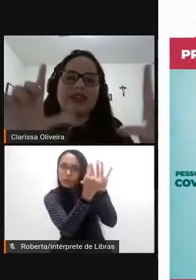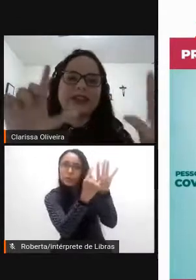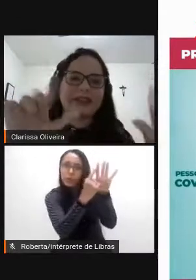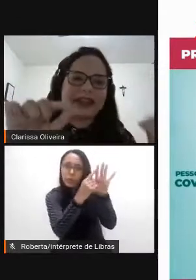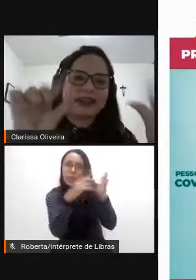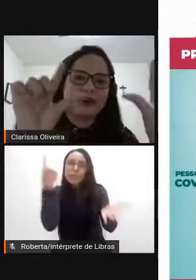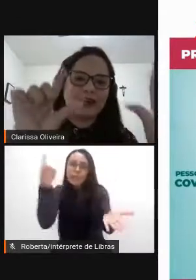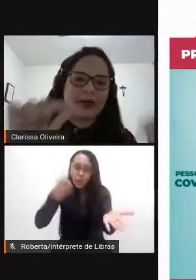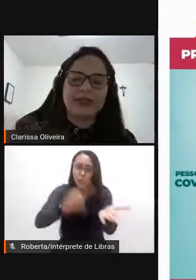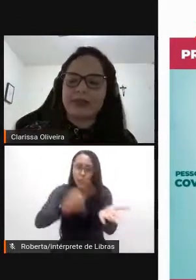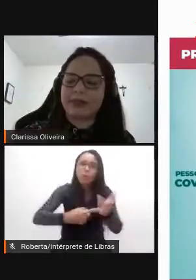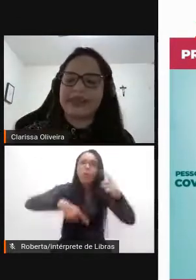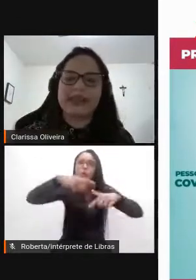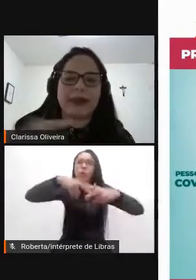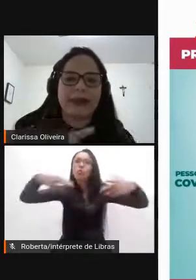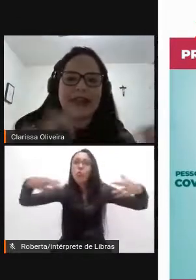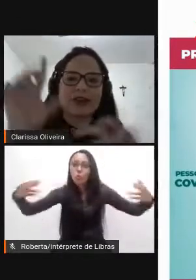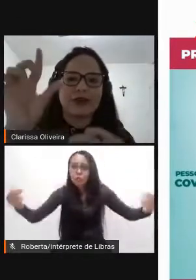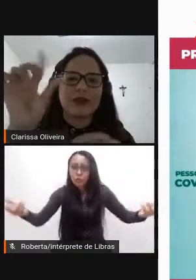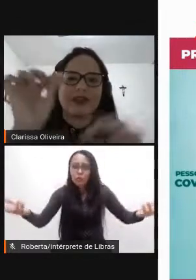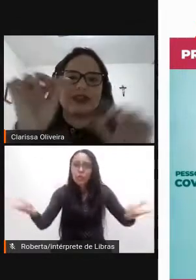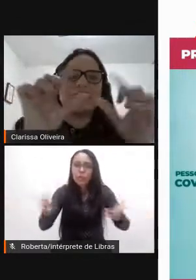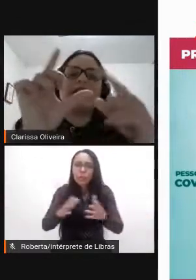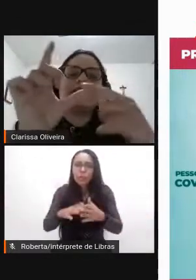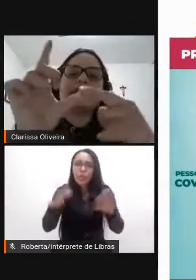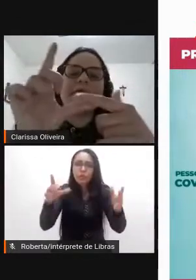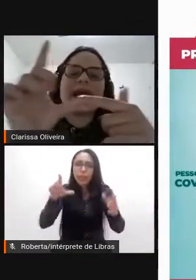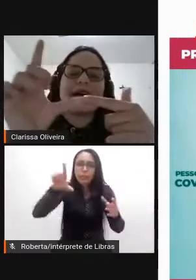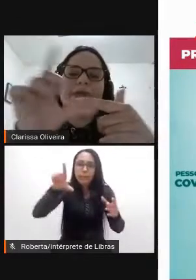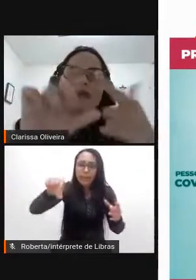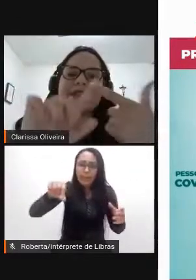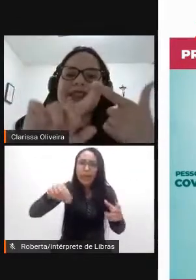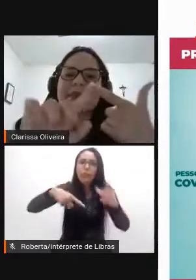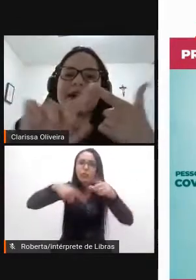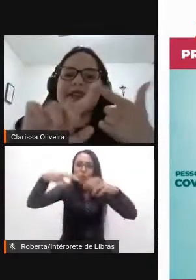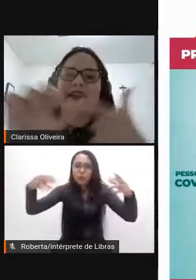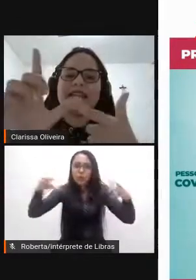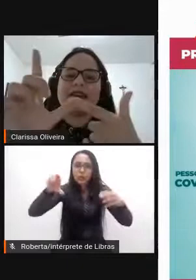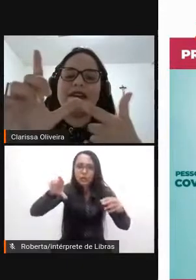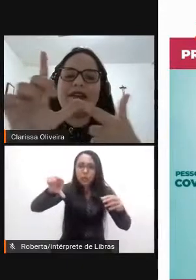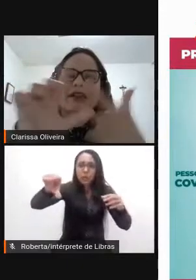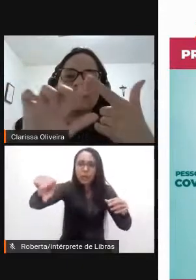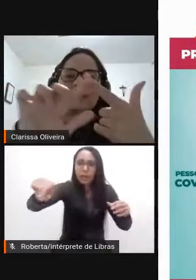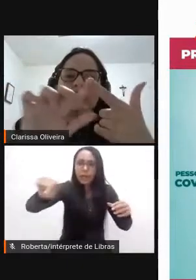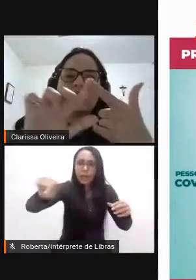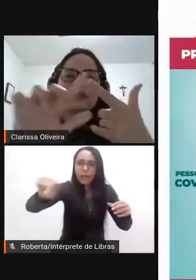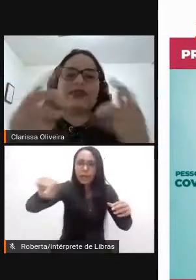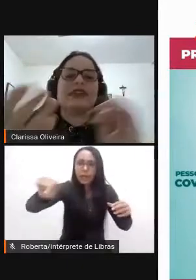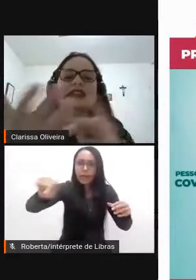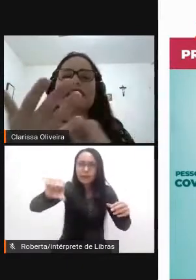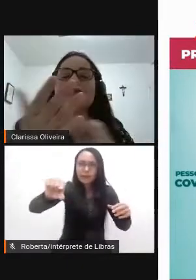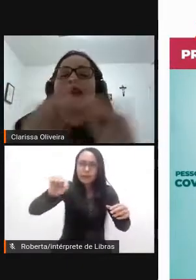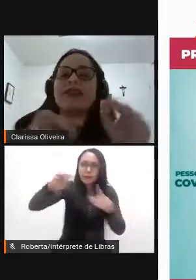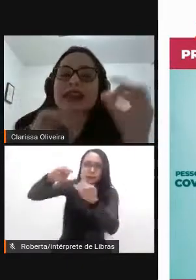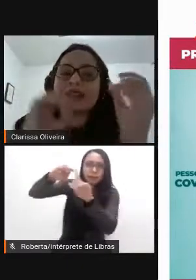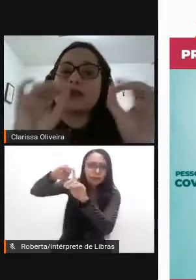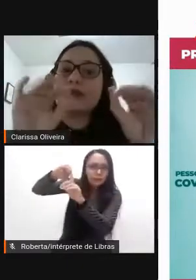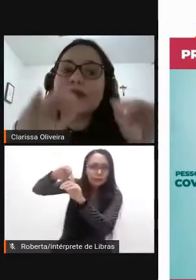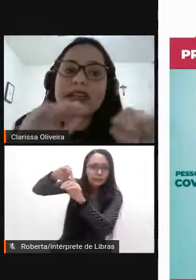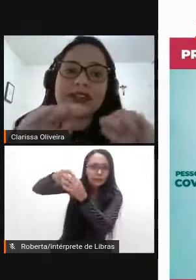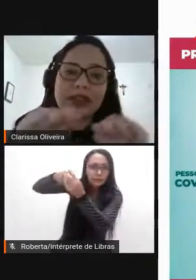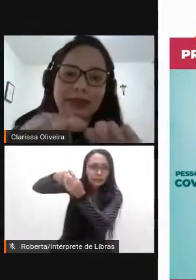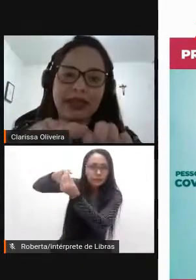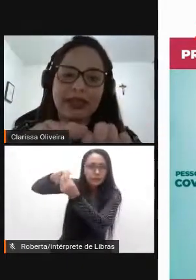objetos, porque a gente faz esse movimento de pinça para pegar as coisas, então pega muito nessa parte aqui, ó, dos dedos. E falta